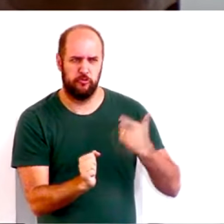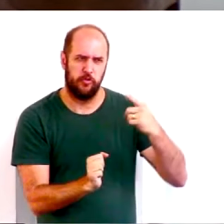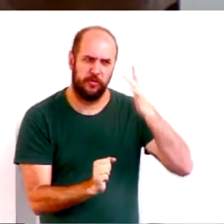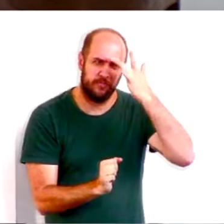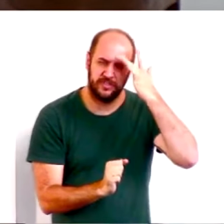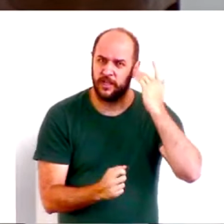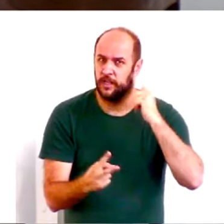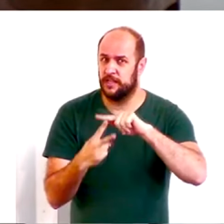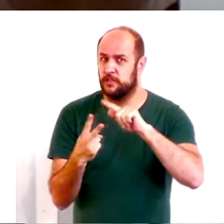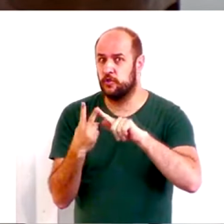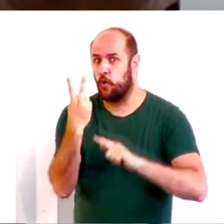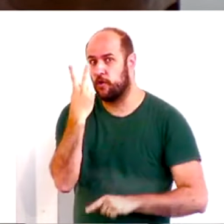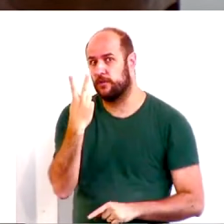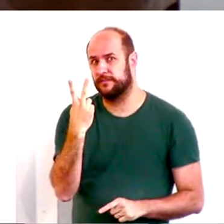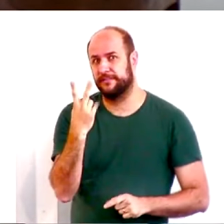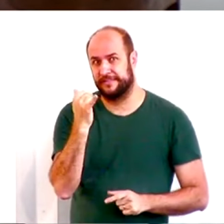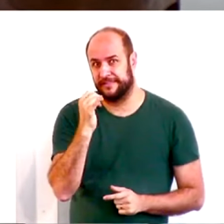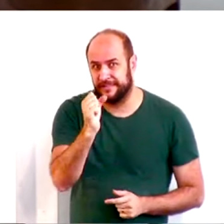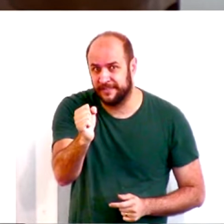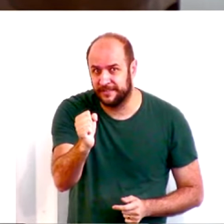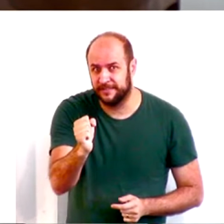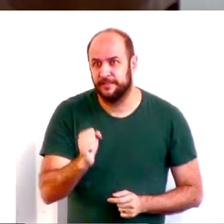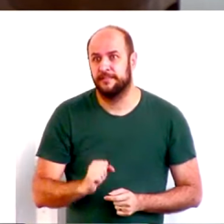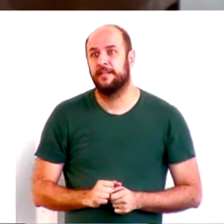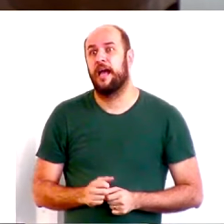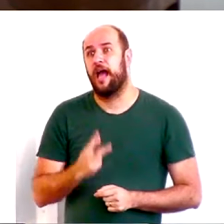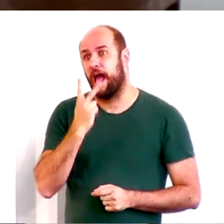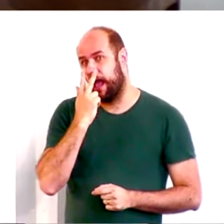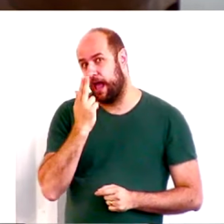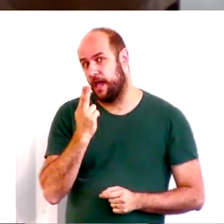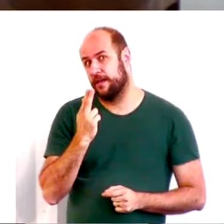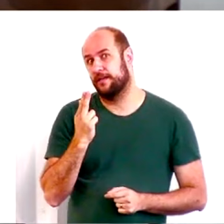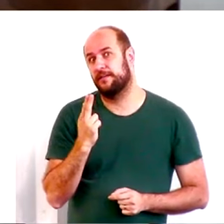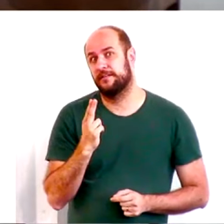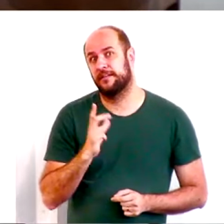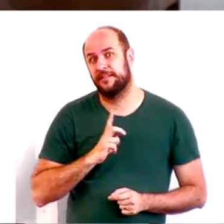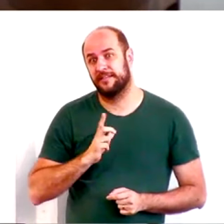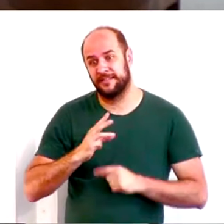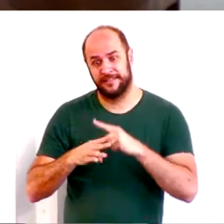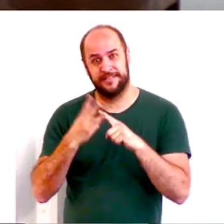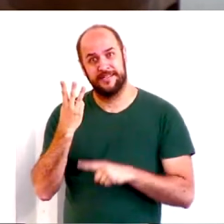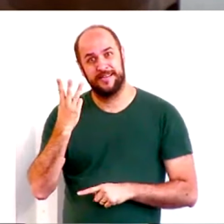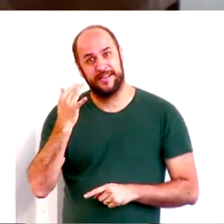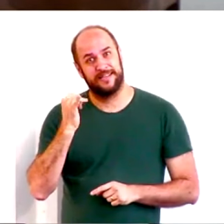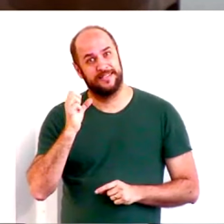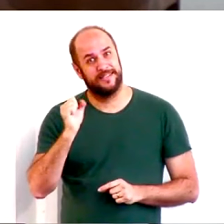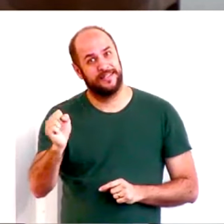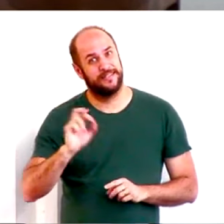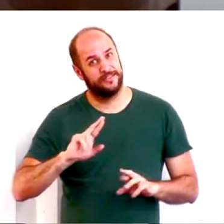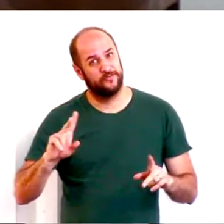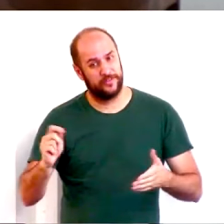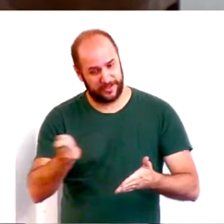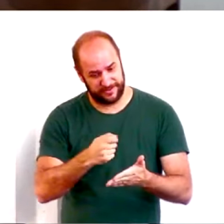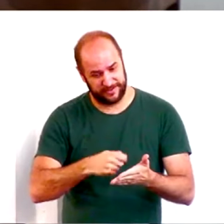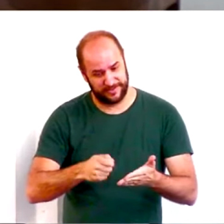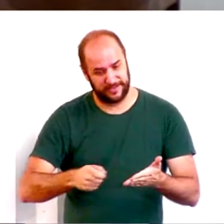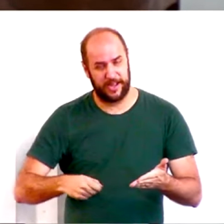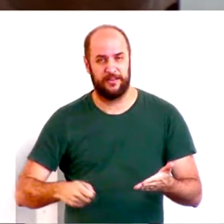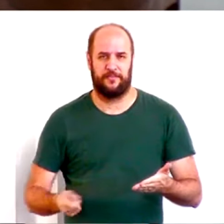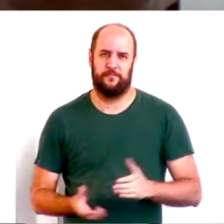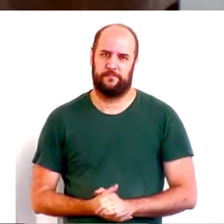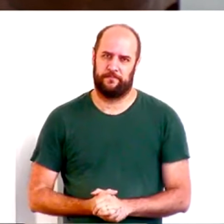existiram dois Isaías e há alguns até que acham que existiram três Isaías para escrever o livro de Isaías